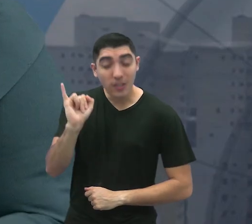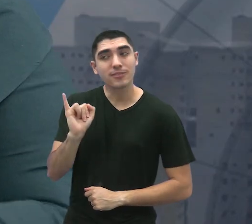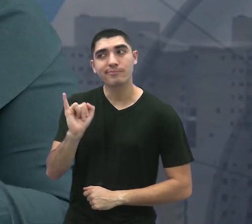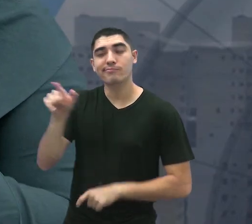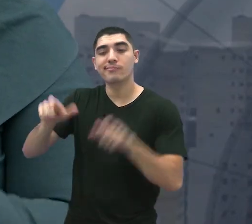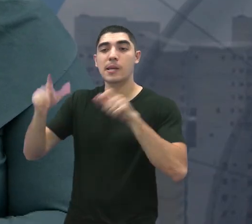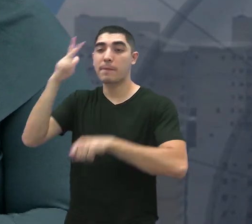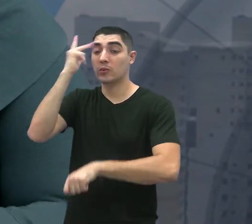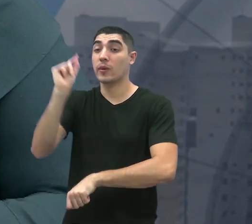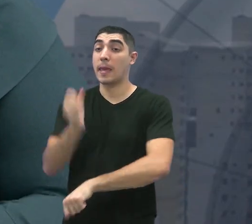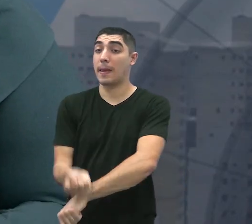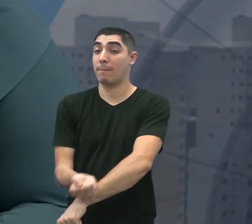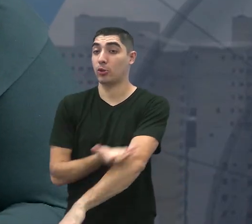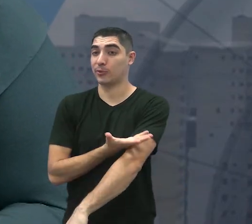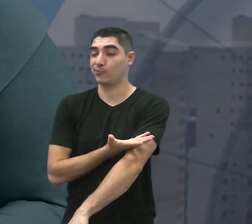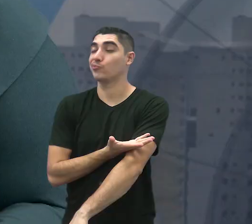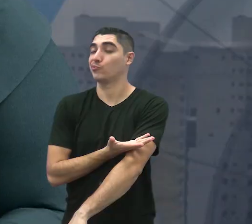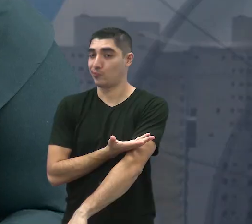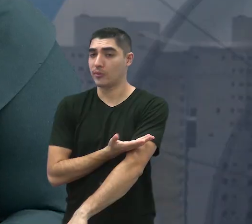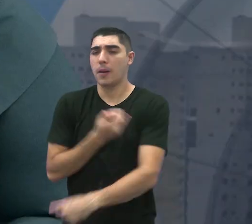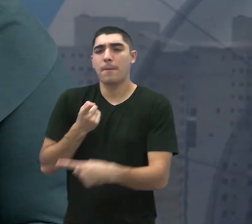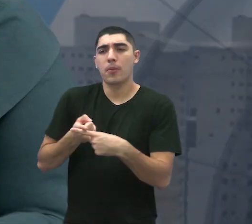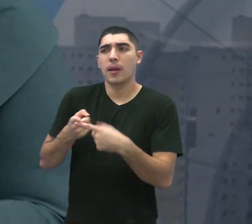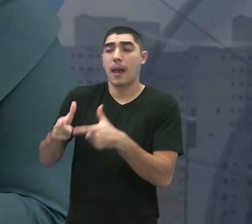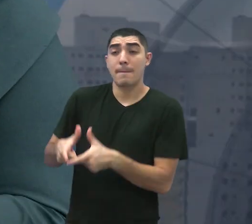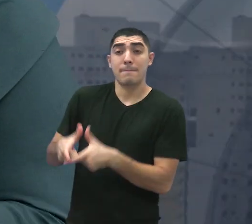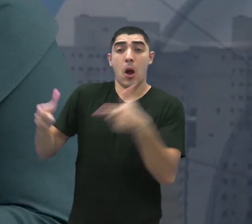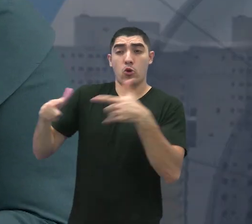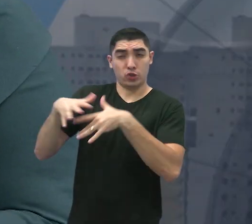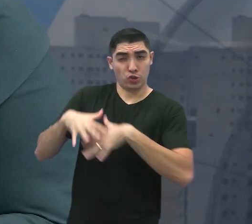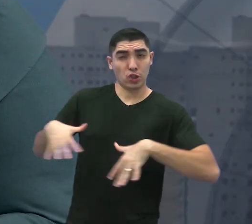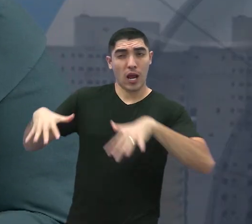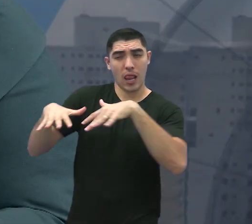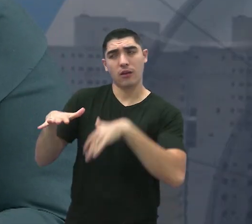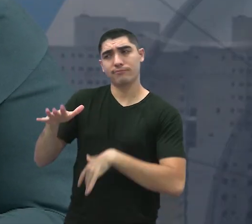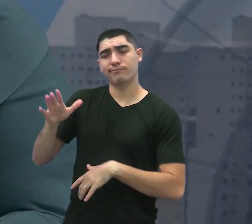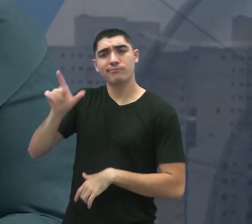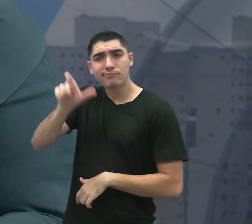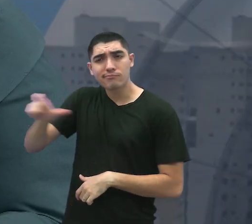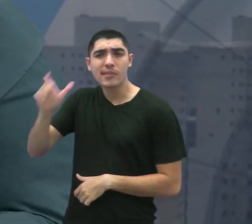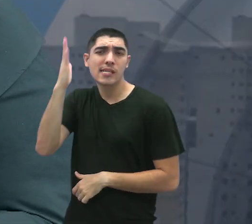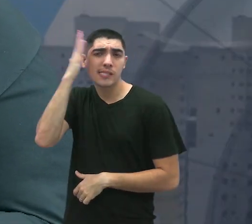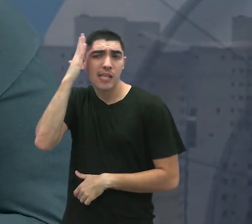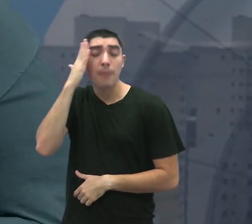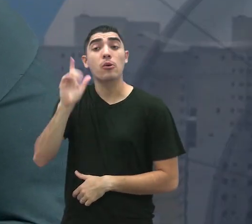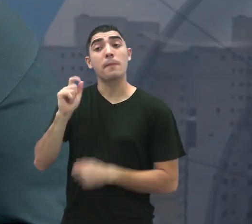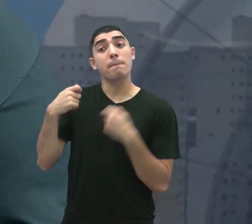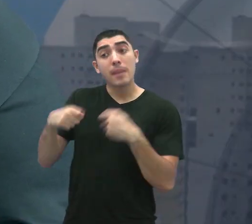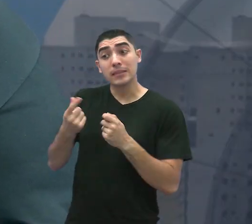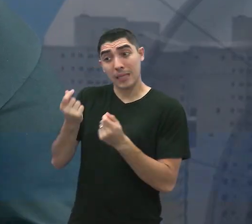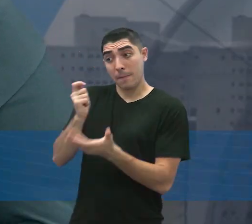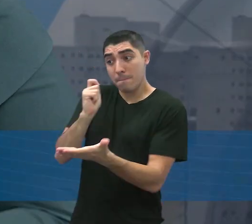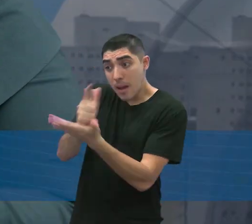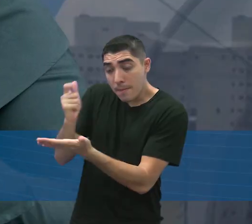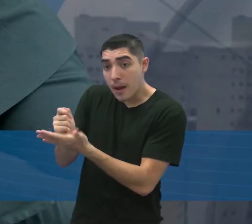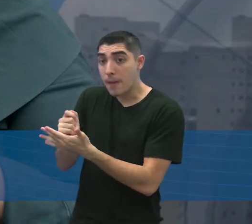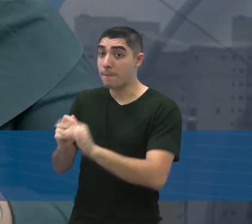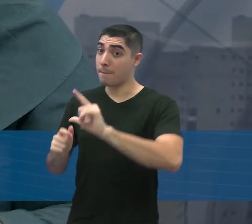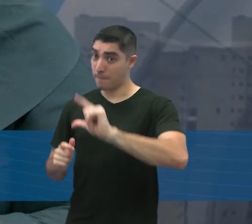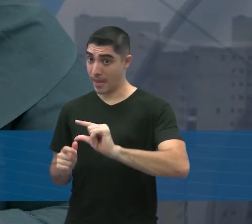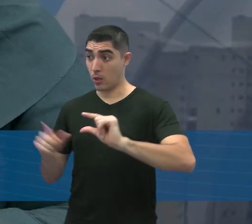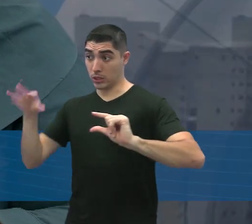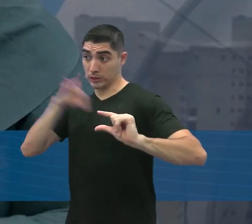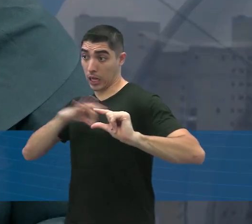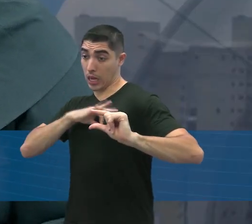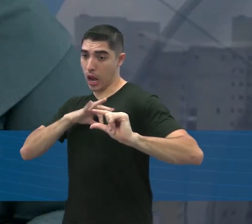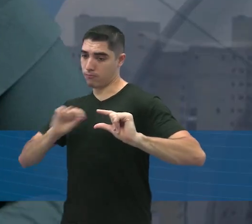emocional, porque se nós perguntarmos de uma forma geral, as pessoas sabem que a gente tem que gastar sempre menos do que a gente ganha. Mas da hora